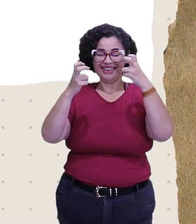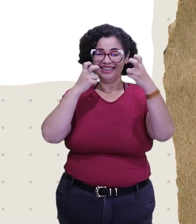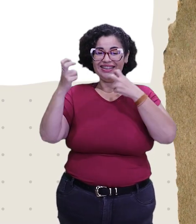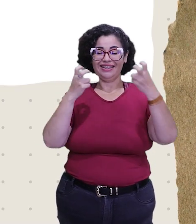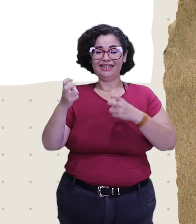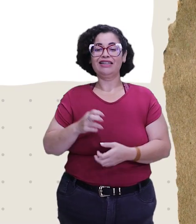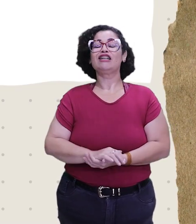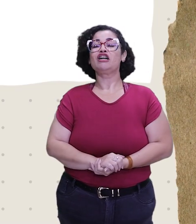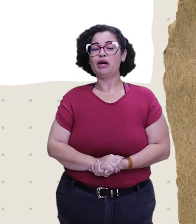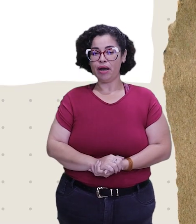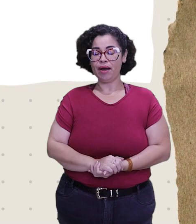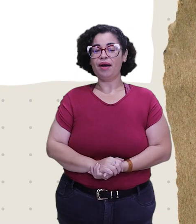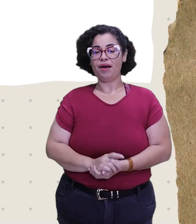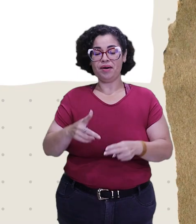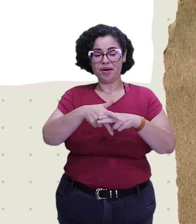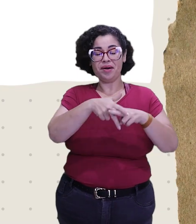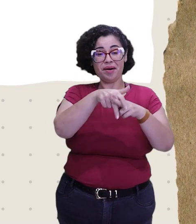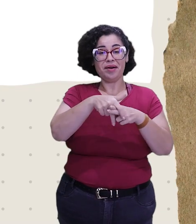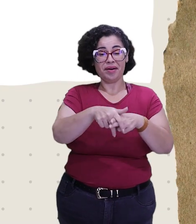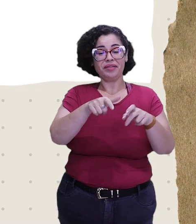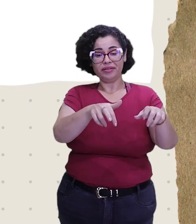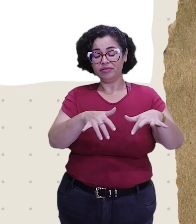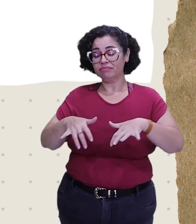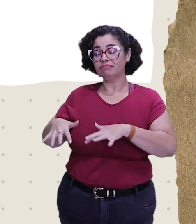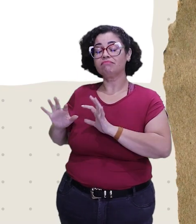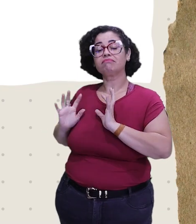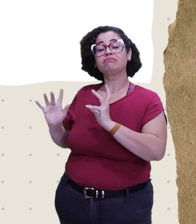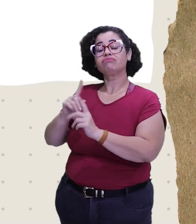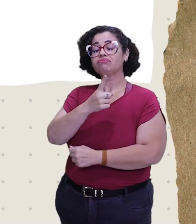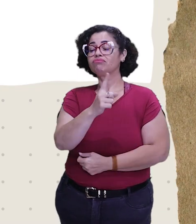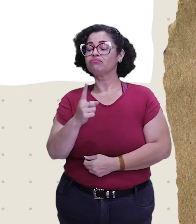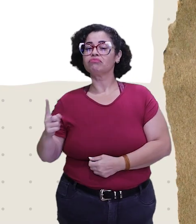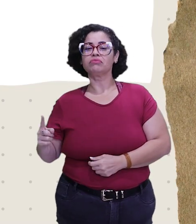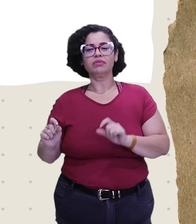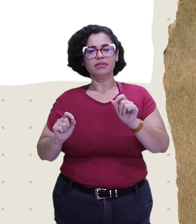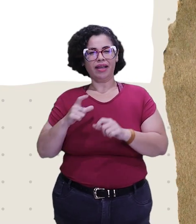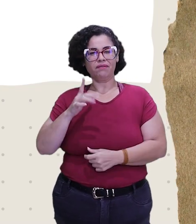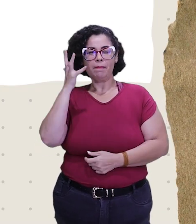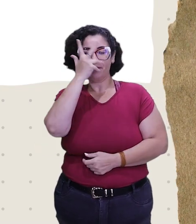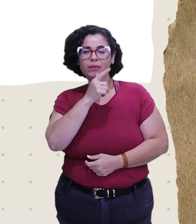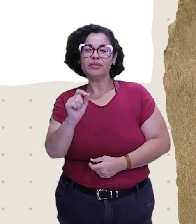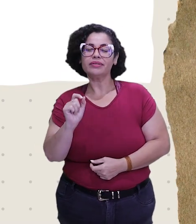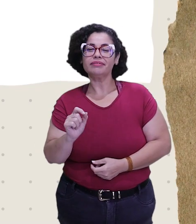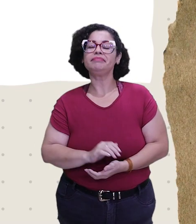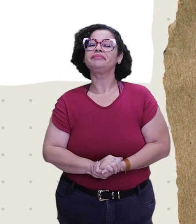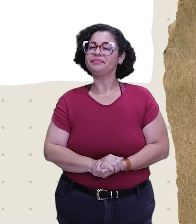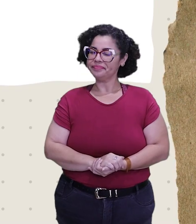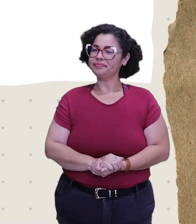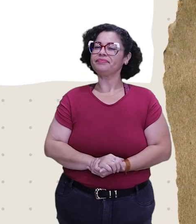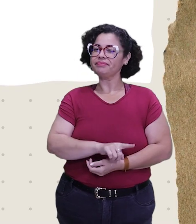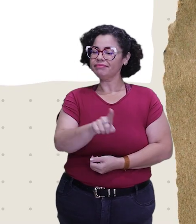quando Volta Seca deixou o cavalo onde montara Lampião e veio para eles. Quer ver uma coisa bonita? Todos